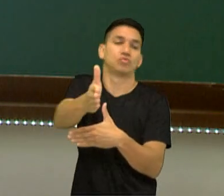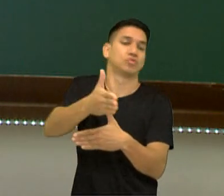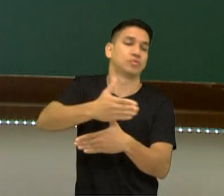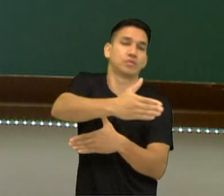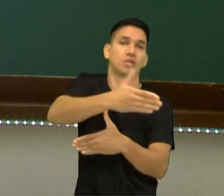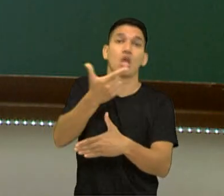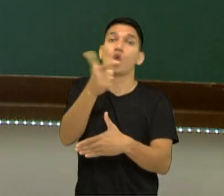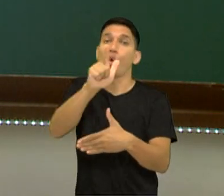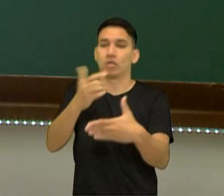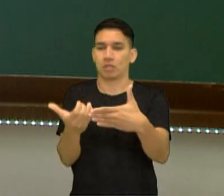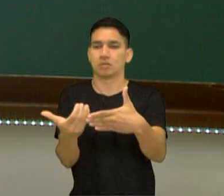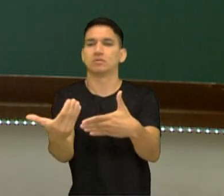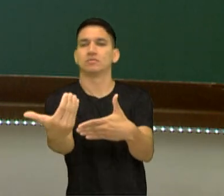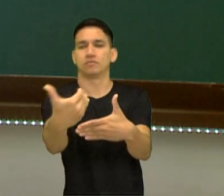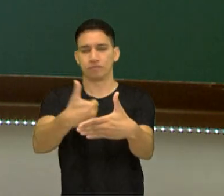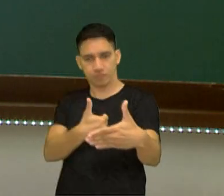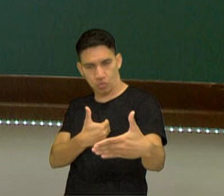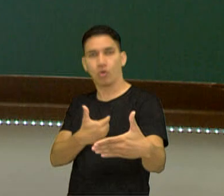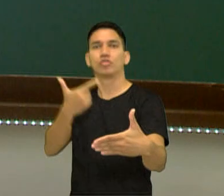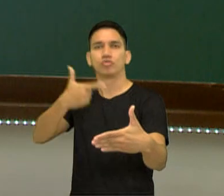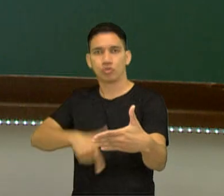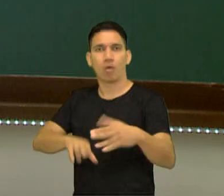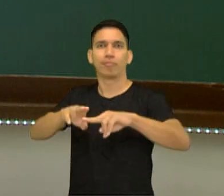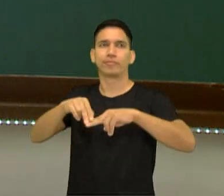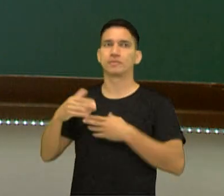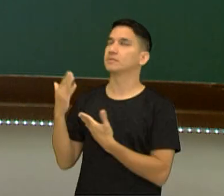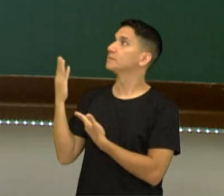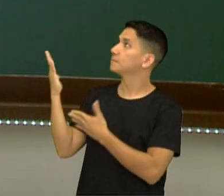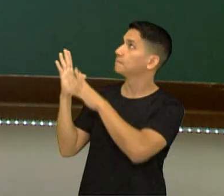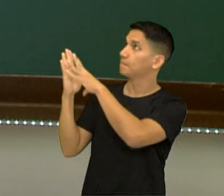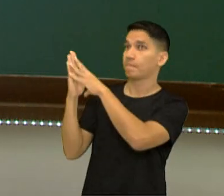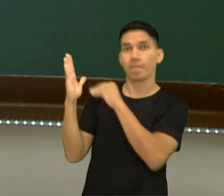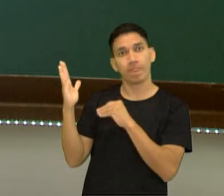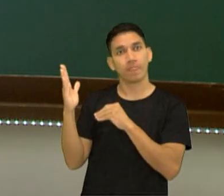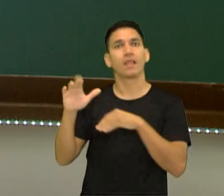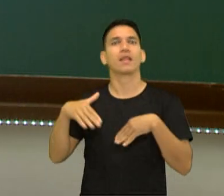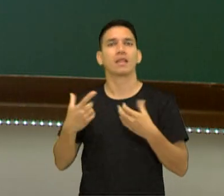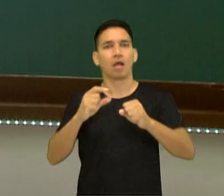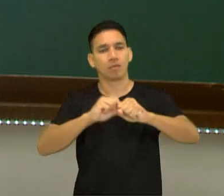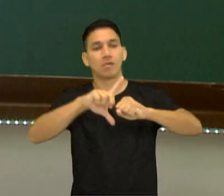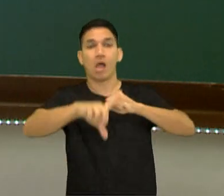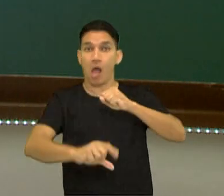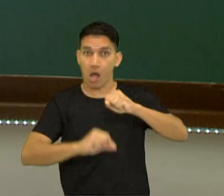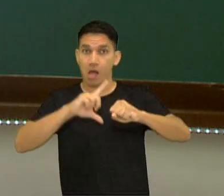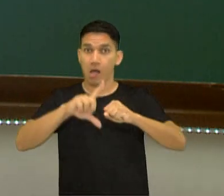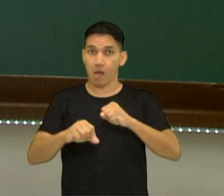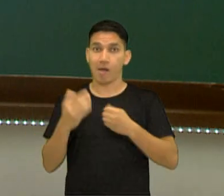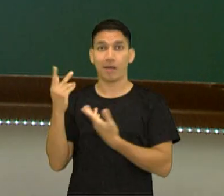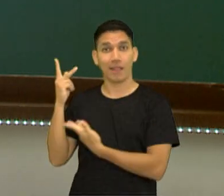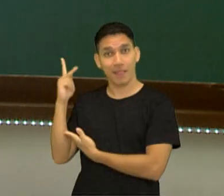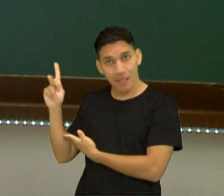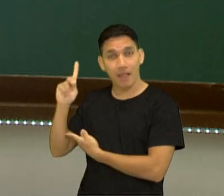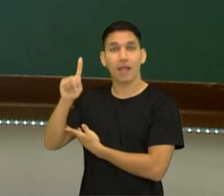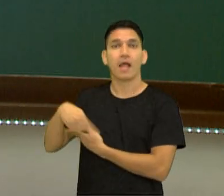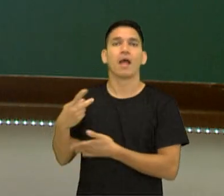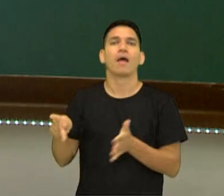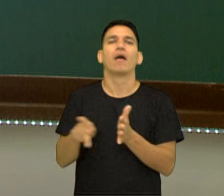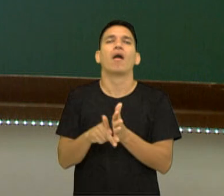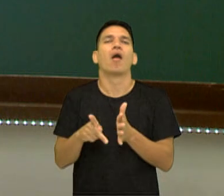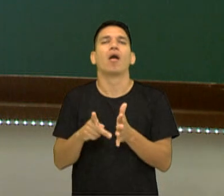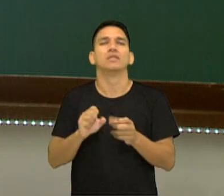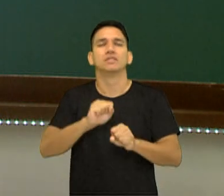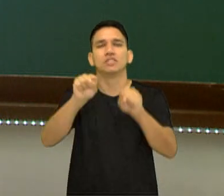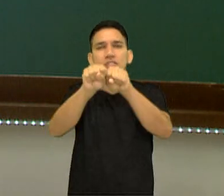foram rebatidas, o modelo ficou dessa seguinte forma. Então, o átomo, para o Rutherford, ficou o sistema planetário como